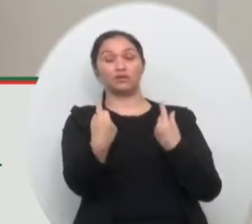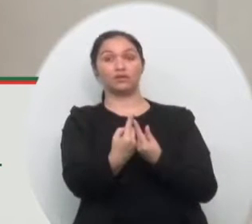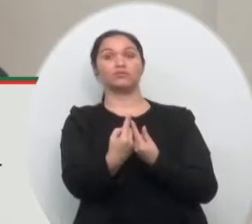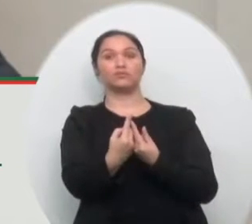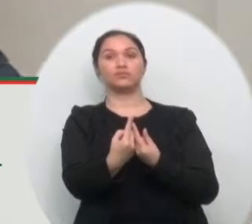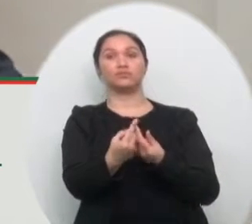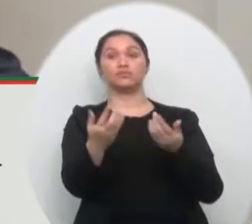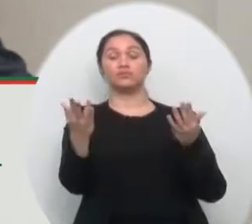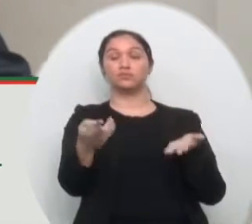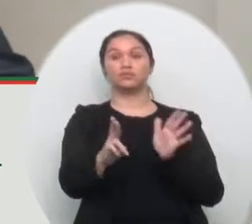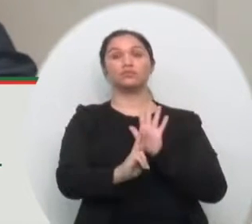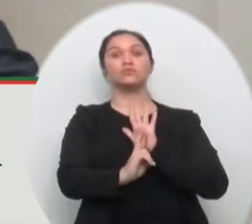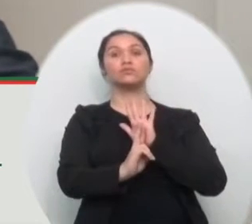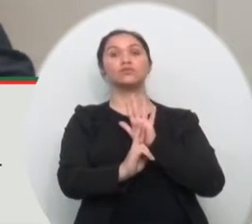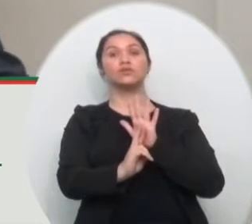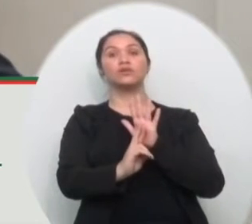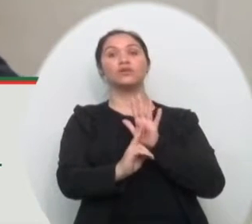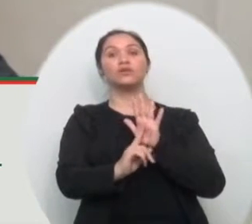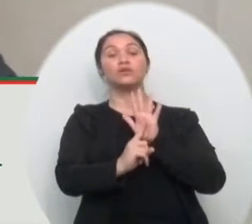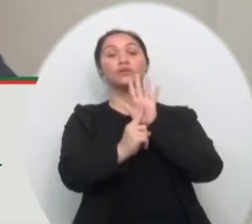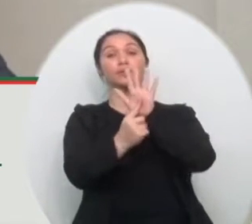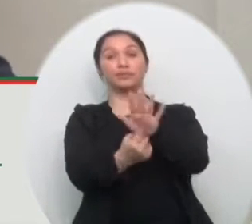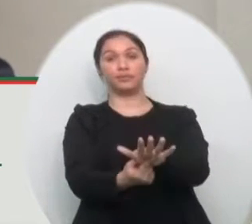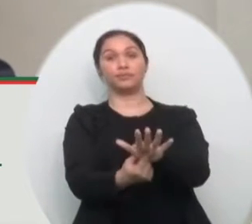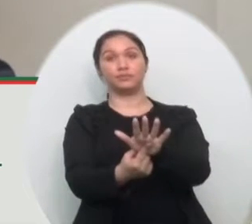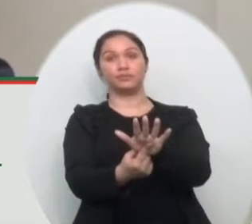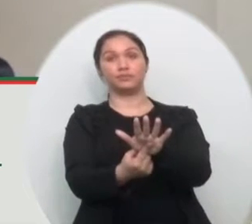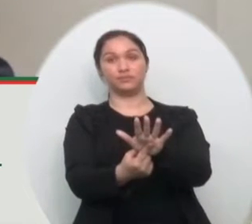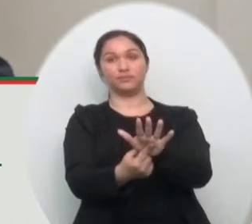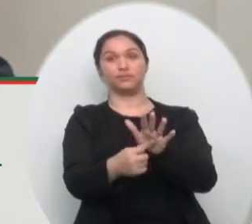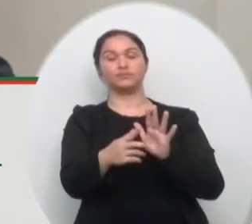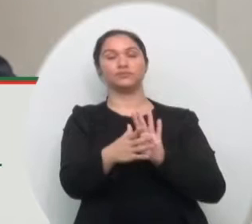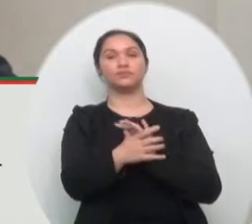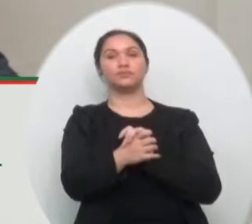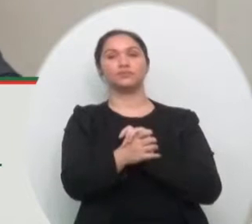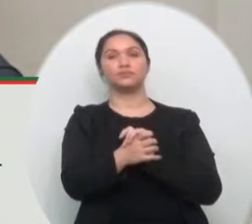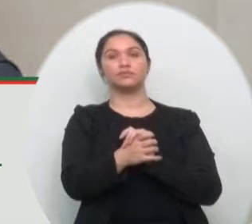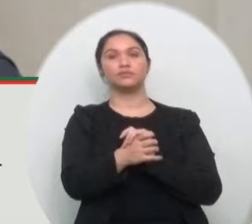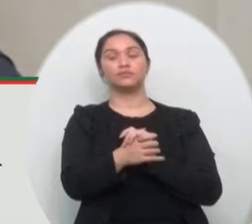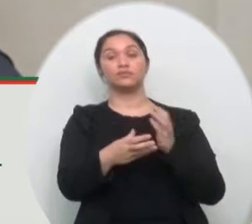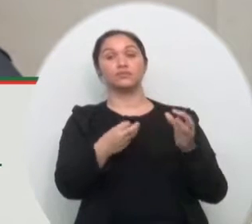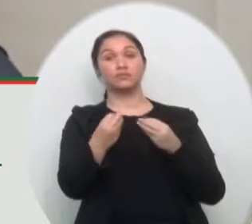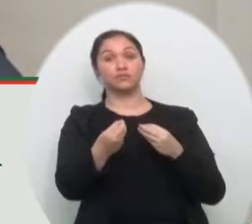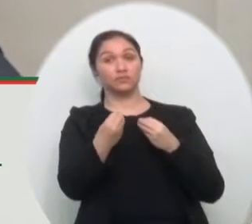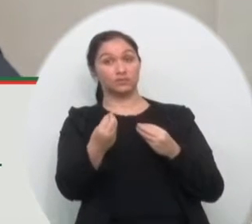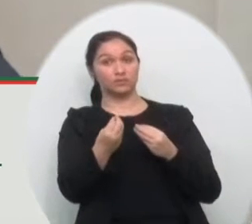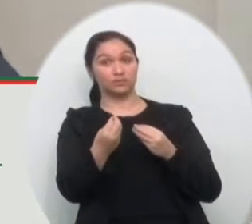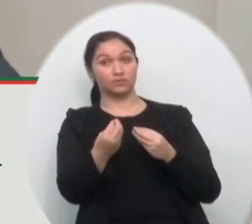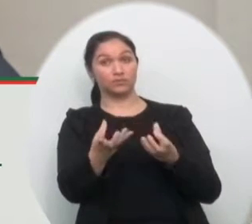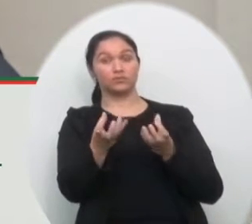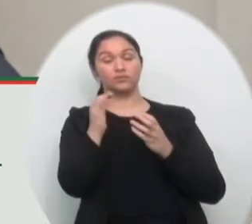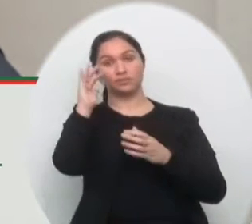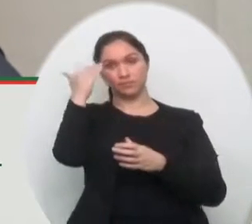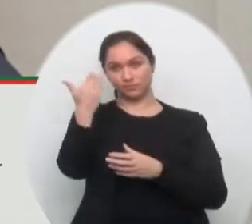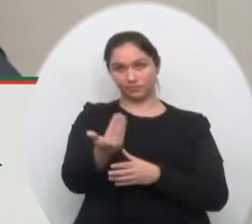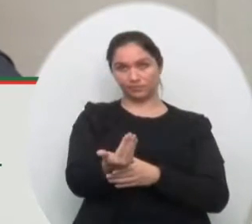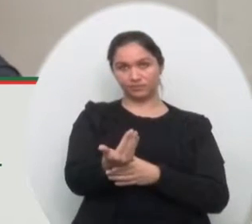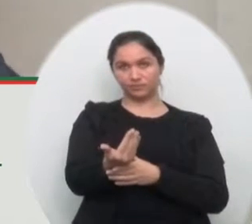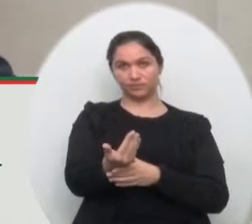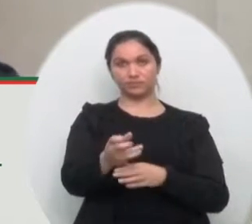né, transcendeu as margens geográficas aqui da nossa cidade. Tanto é assim que ele foi